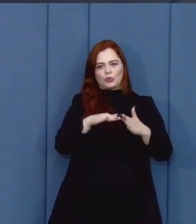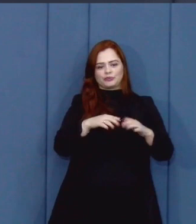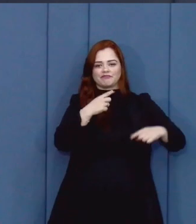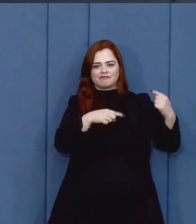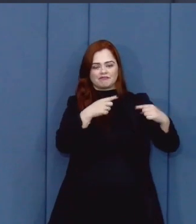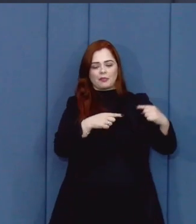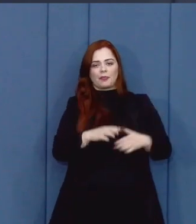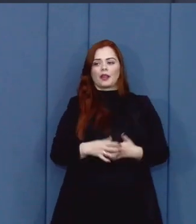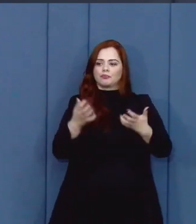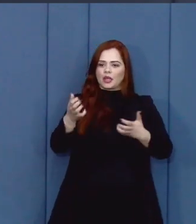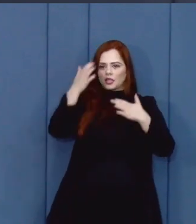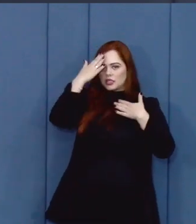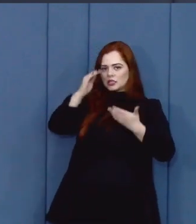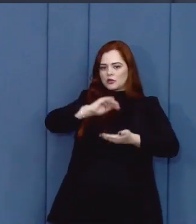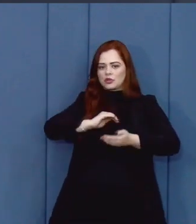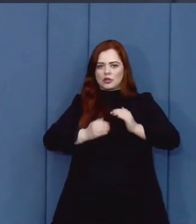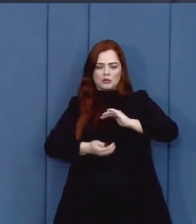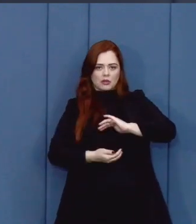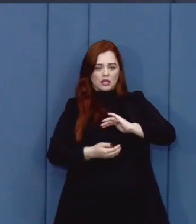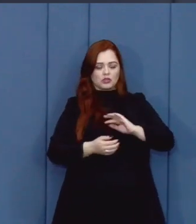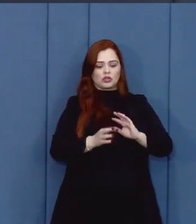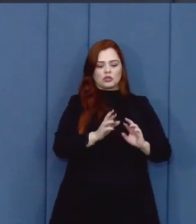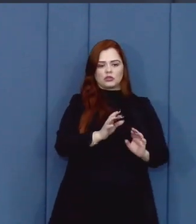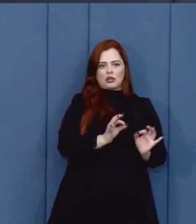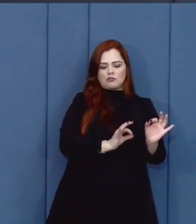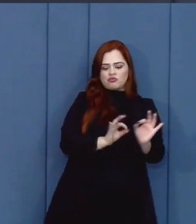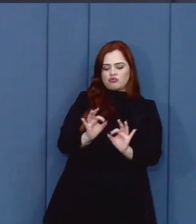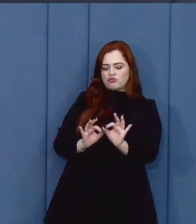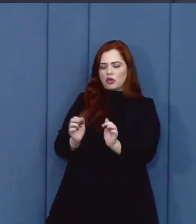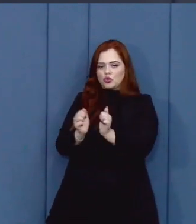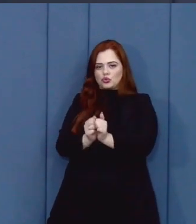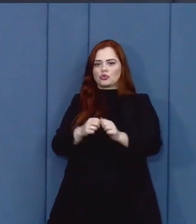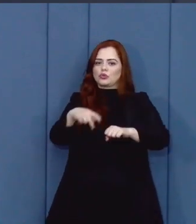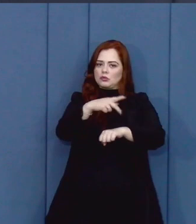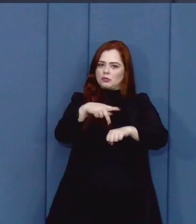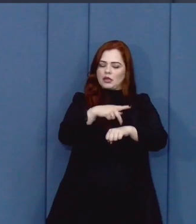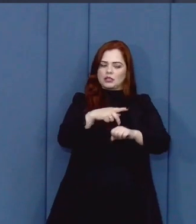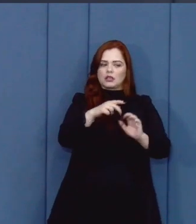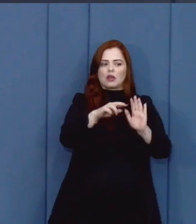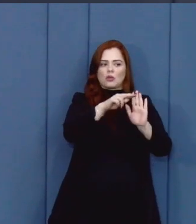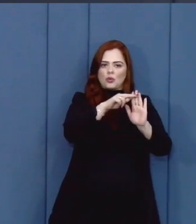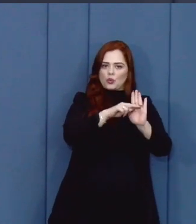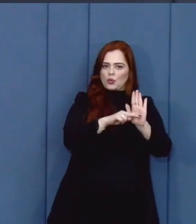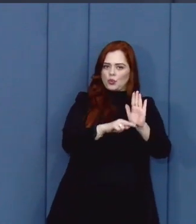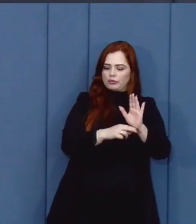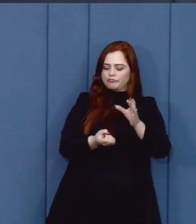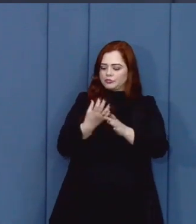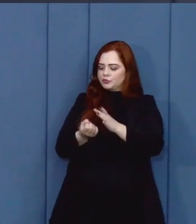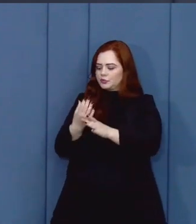Queria agradecer também, Itamaraty, pela articulação entre os países, né, para promover a harmonização das normas, agradecer a